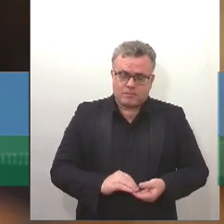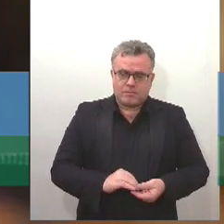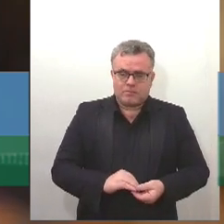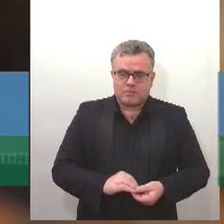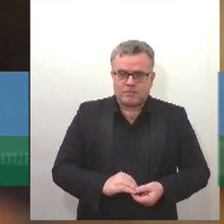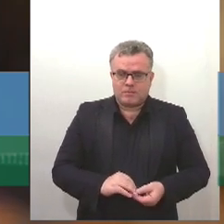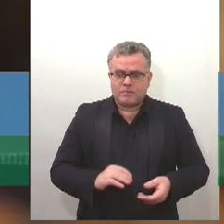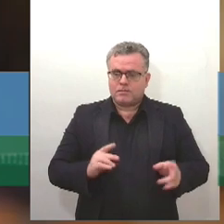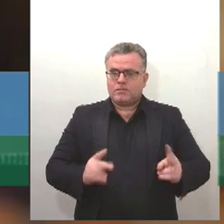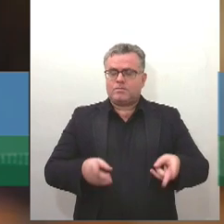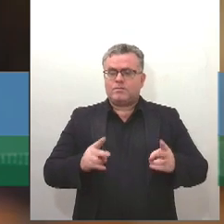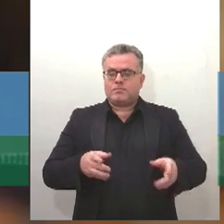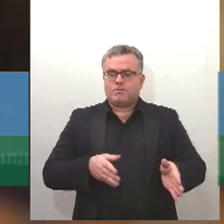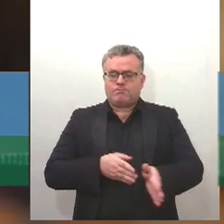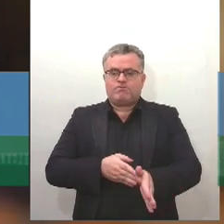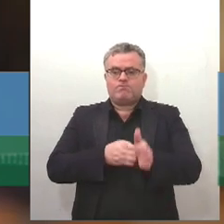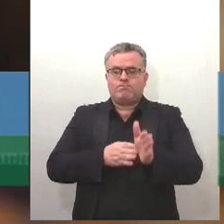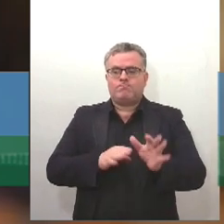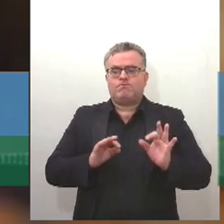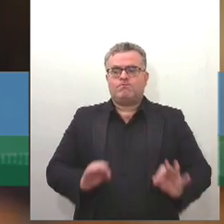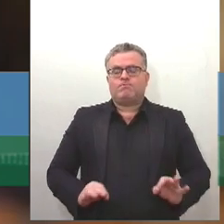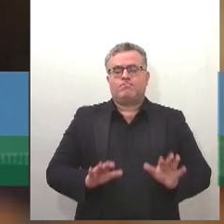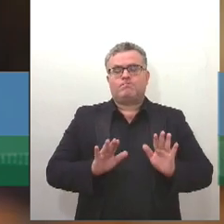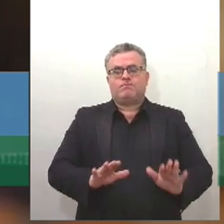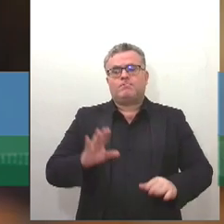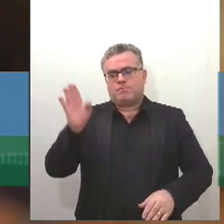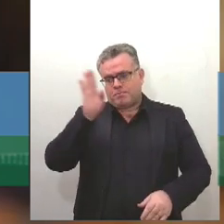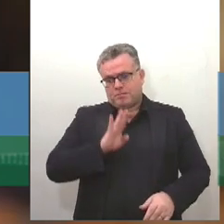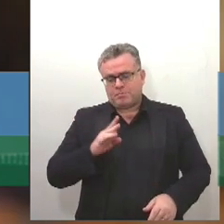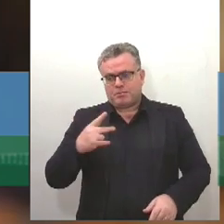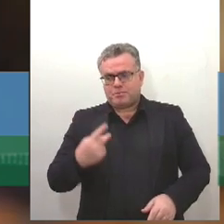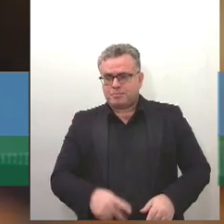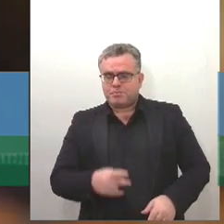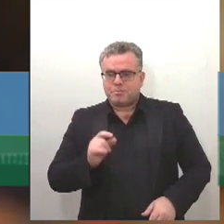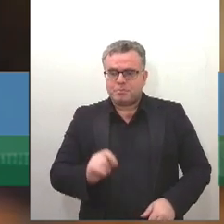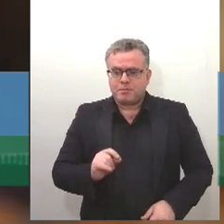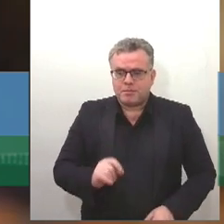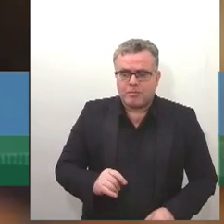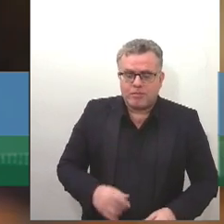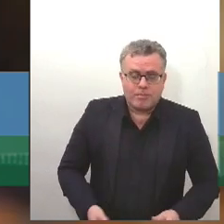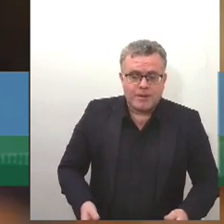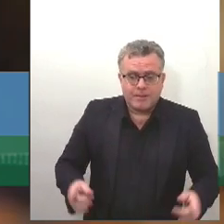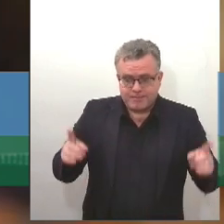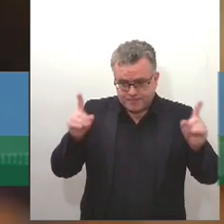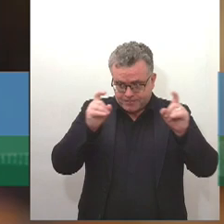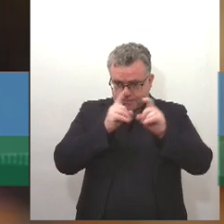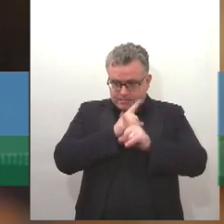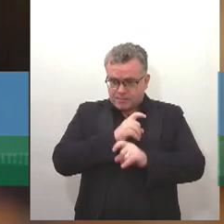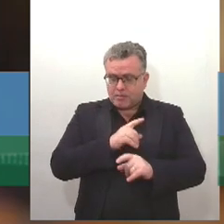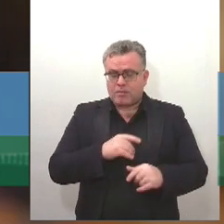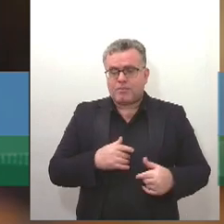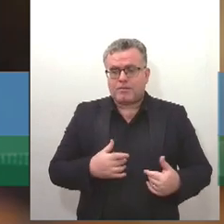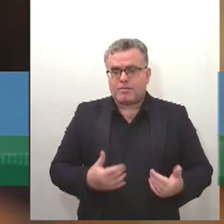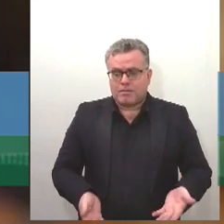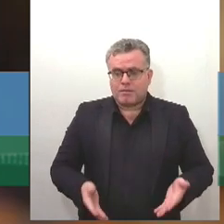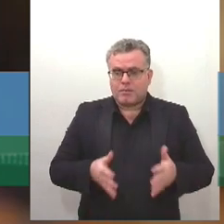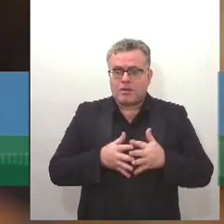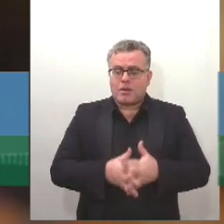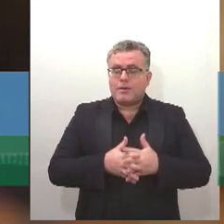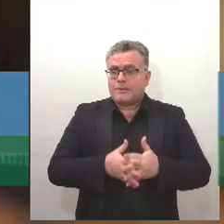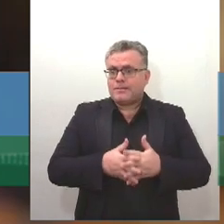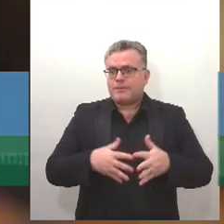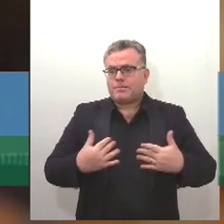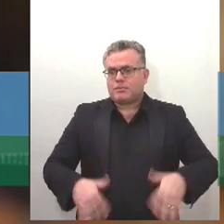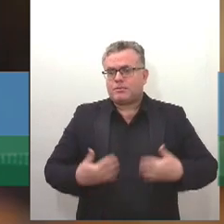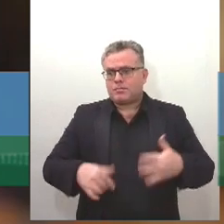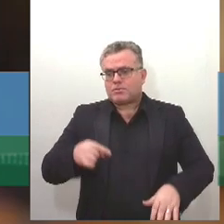direção agora o Brasil é um país muito complexo o Brasil é um país complicado a nossa Federação é